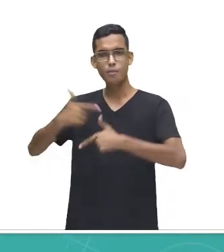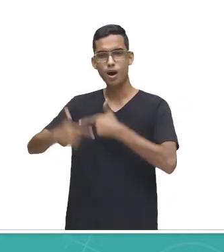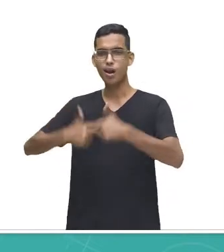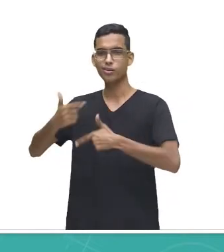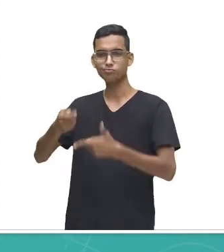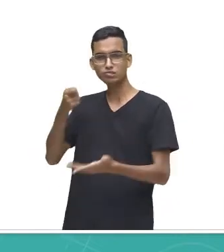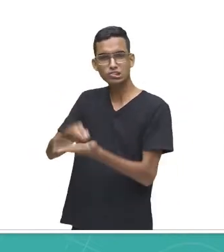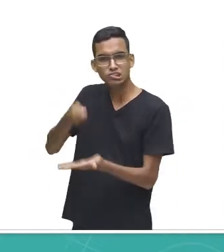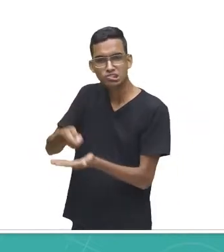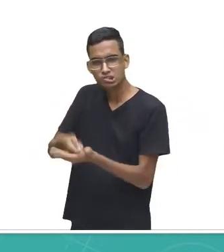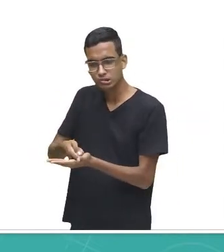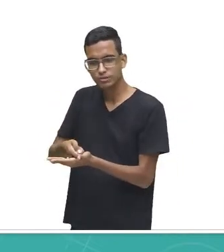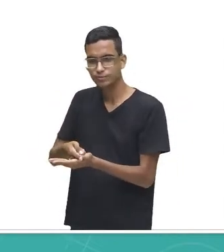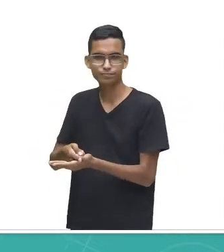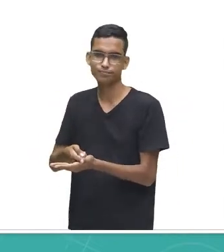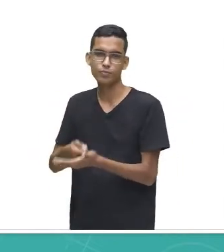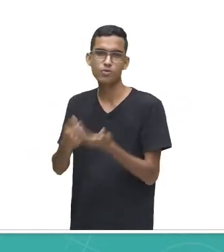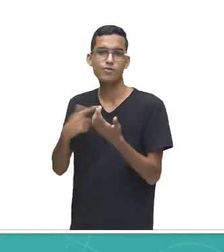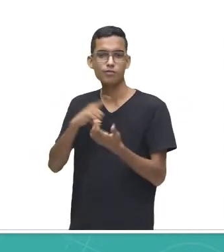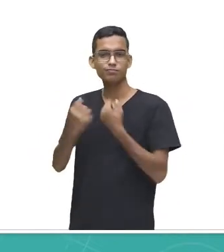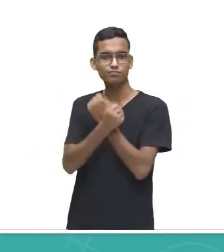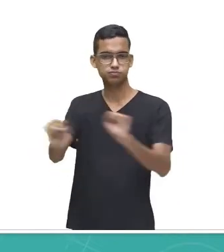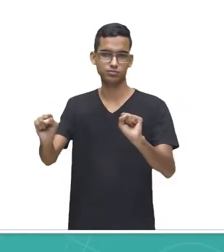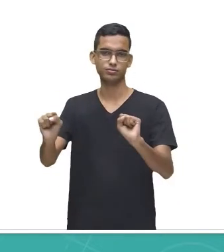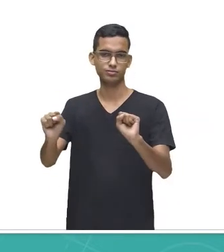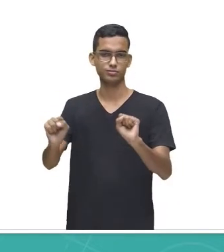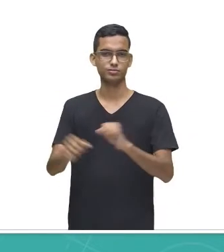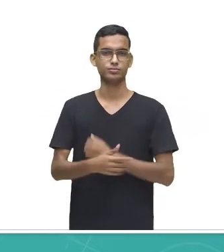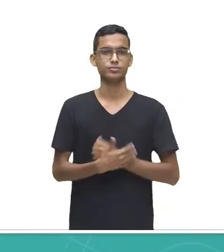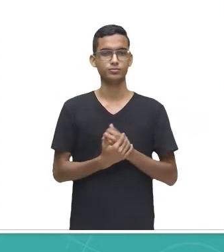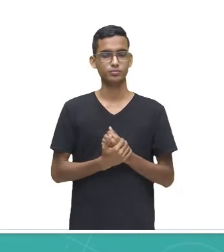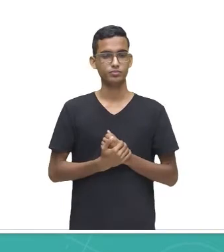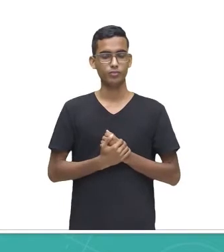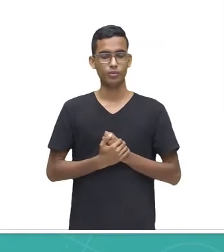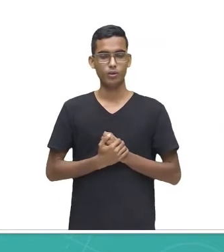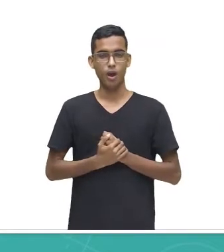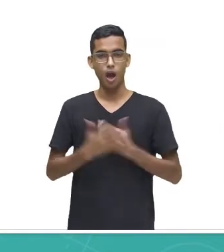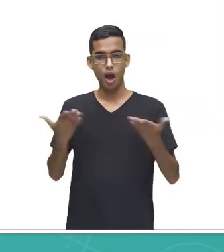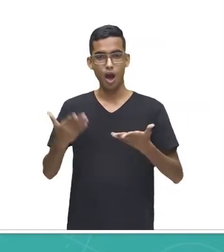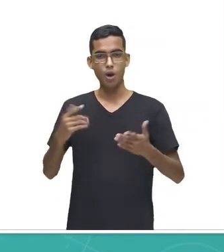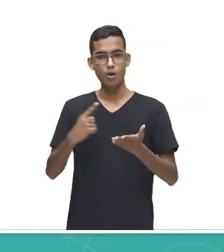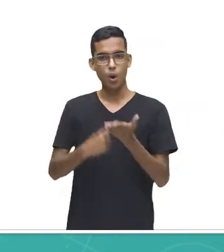E aqui, eu te convido também a olhar esta imagem aqui.